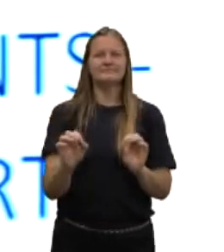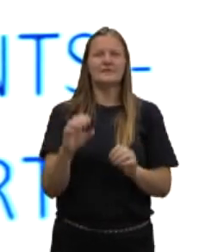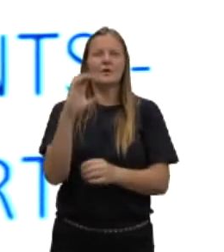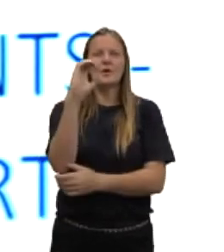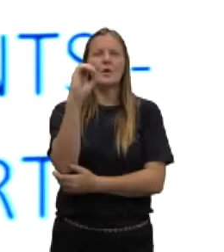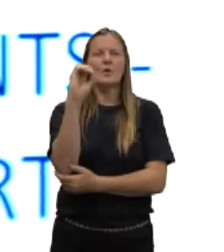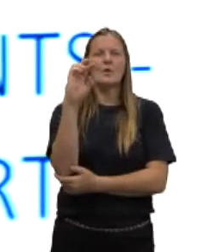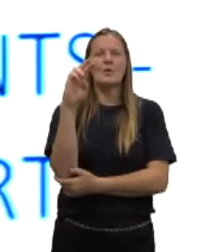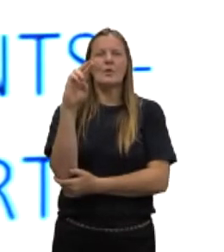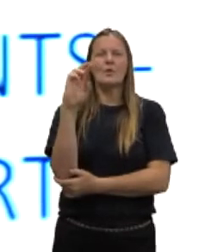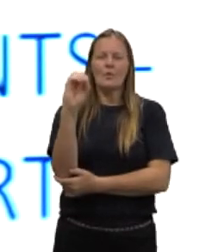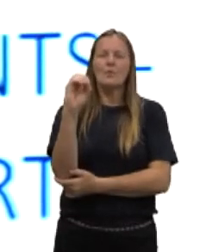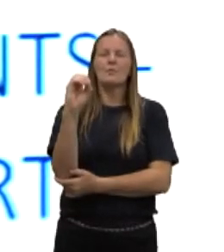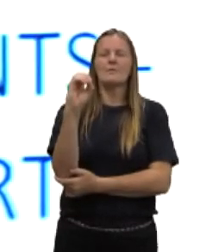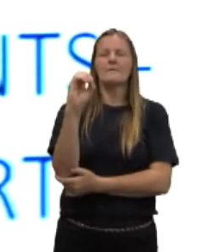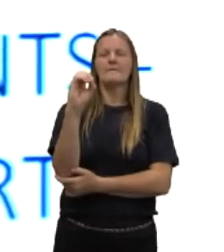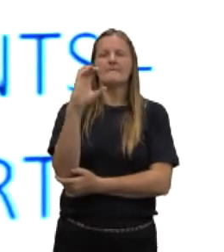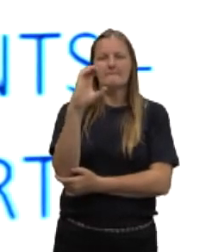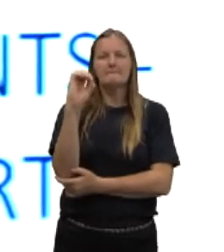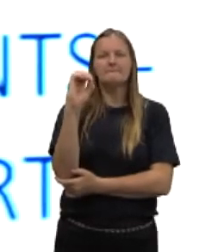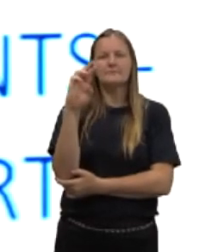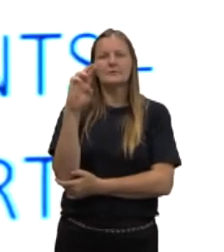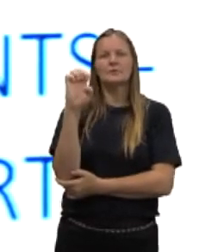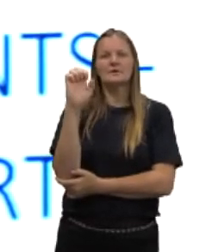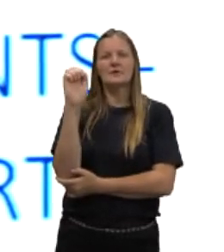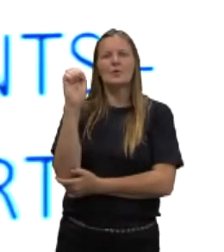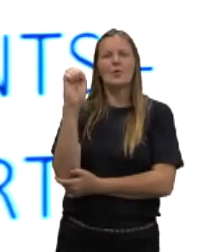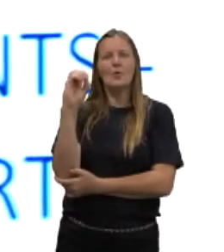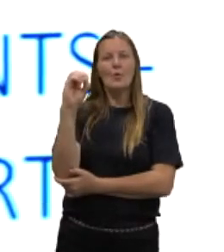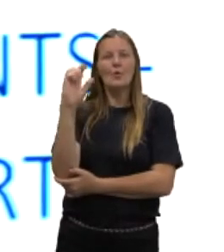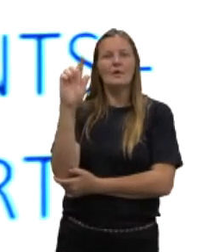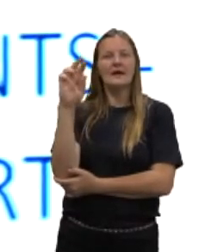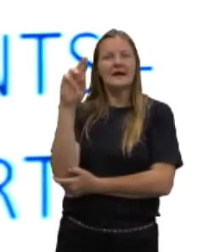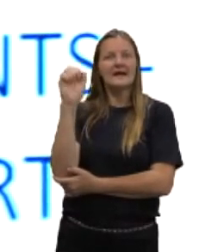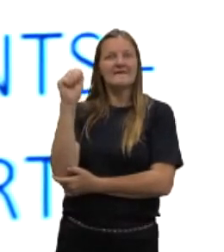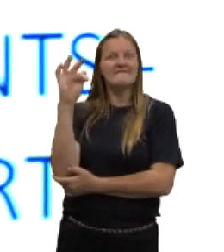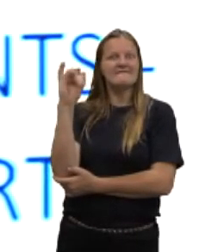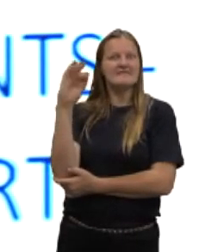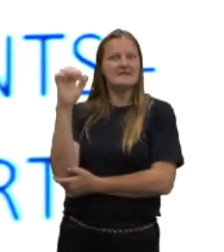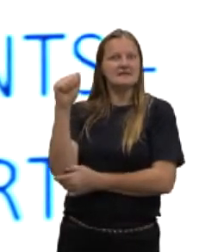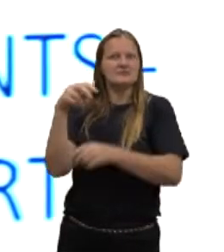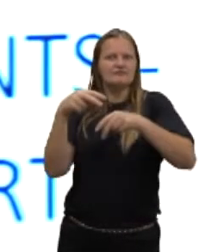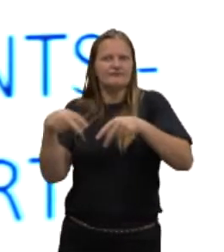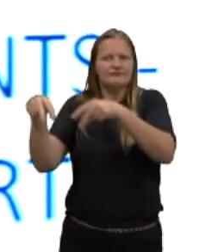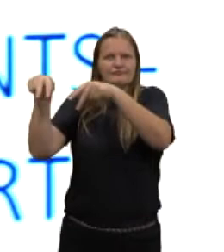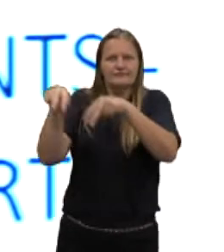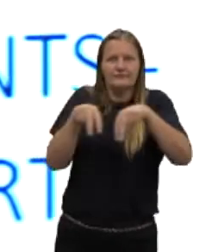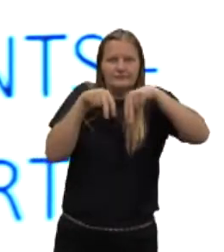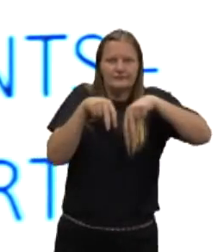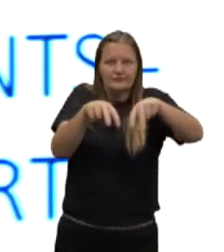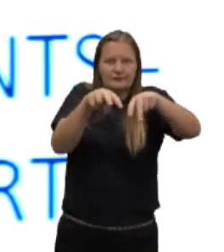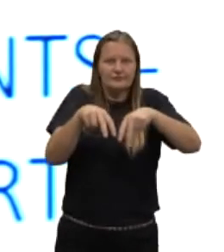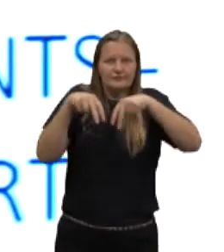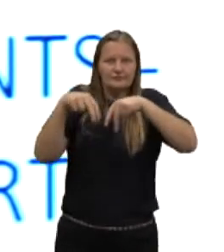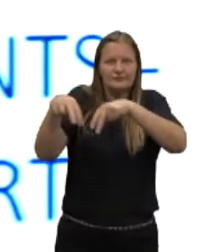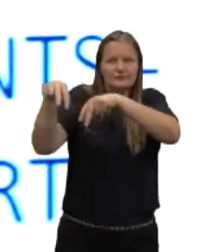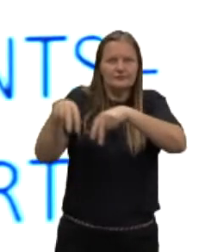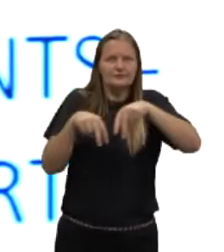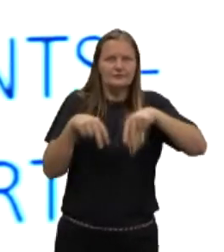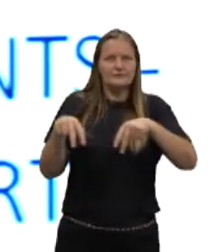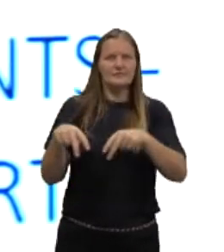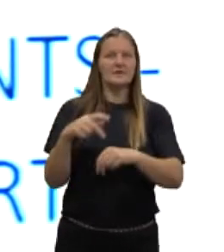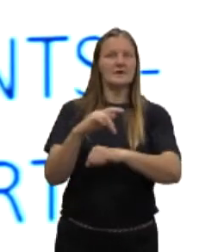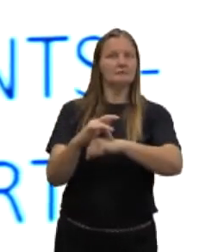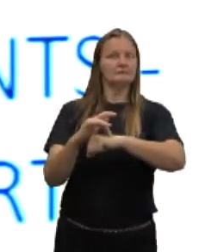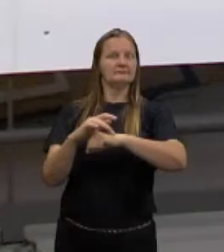teoria sobre isso. E aí o Laban, para quem faz dança, aí é conhecidíssimo, conhecidíssimo, não há